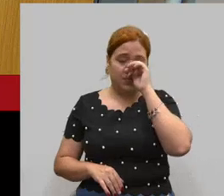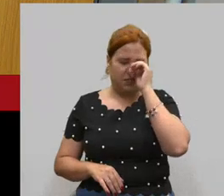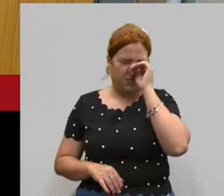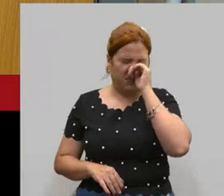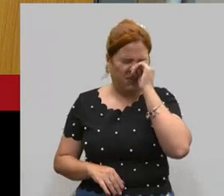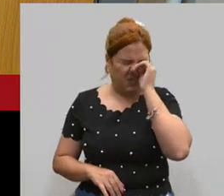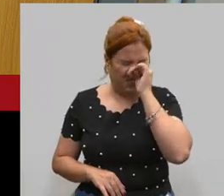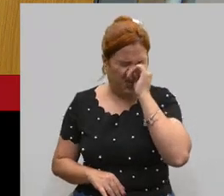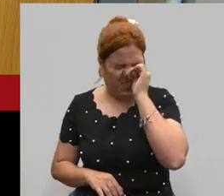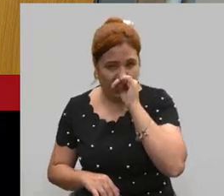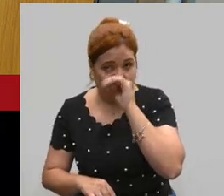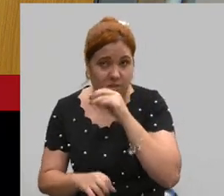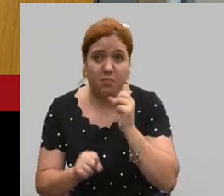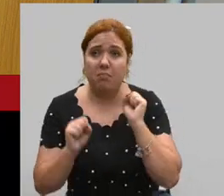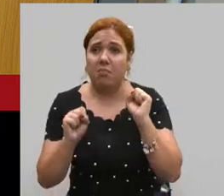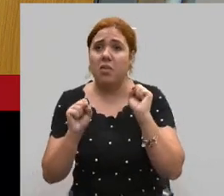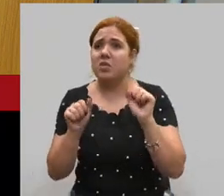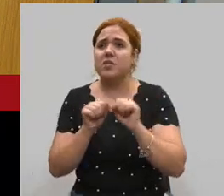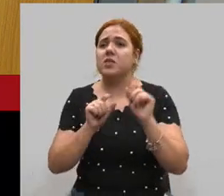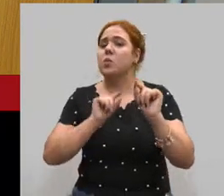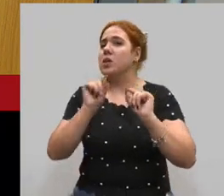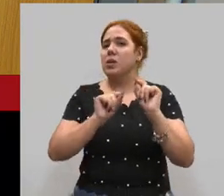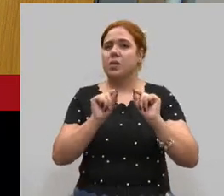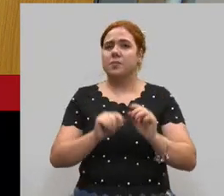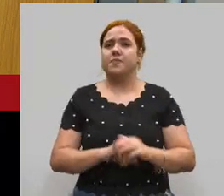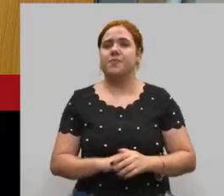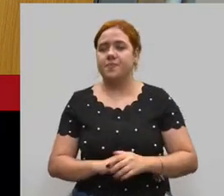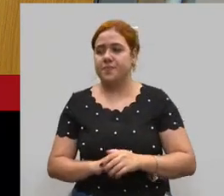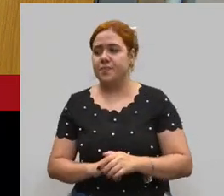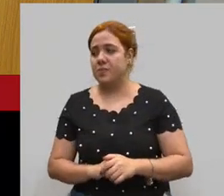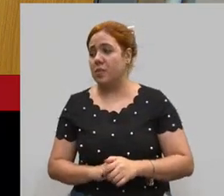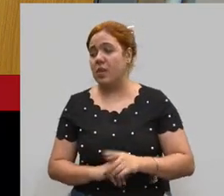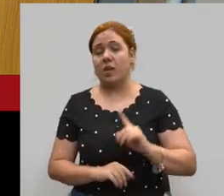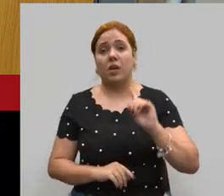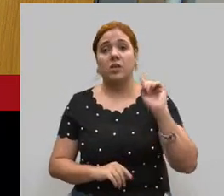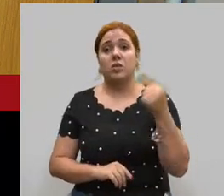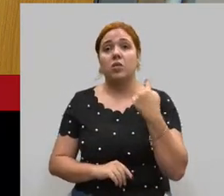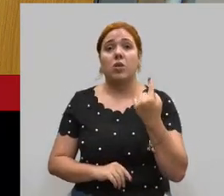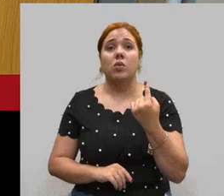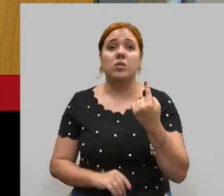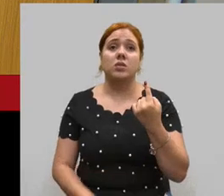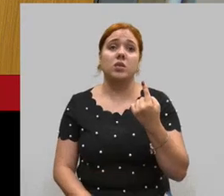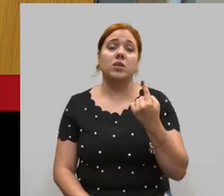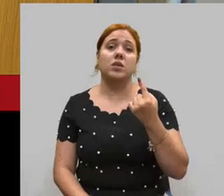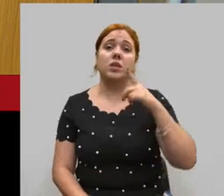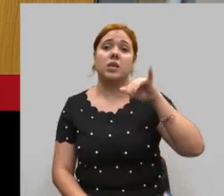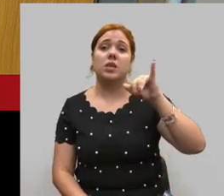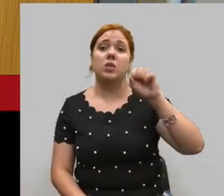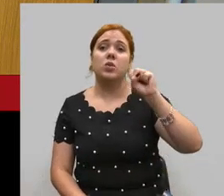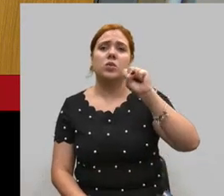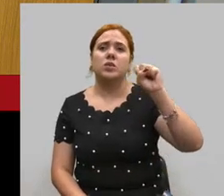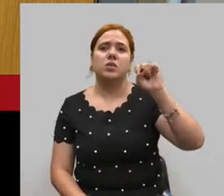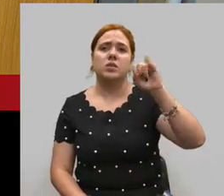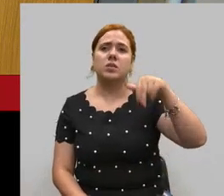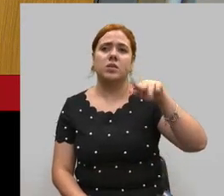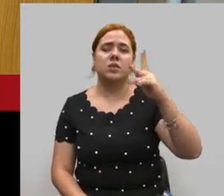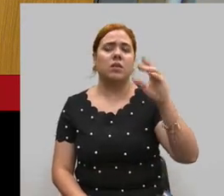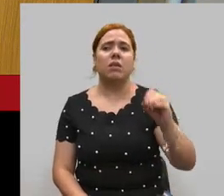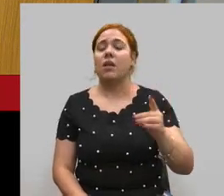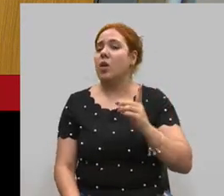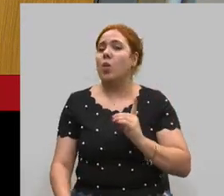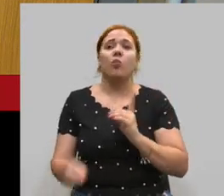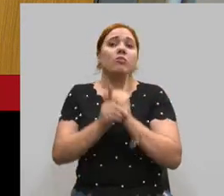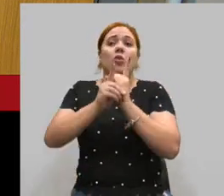fazer e hoje estamos nós aqui hoje estamos nós cominho que é uma pessoa que redescobriu a vida o